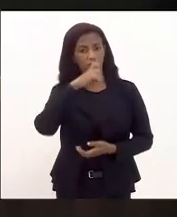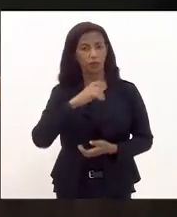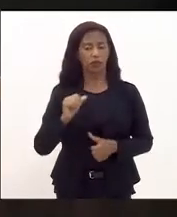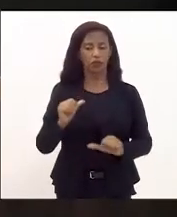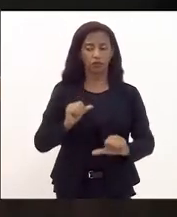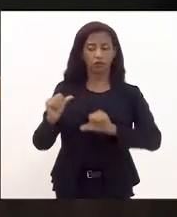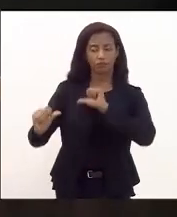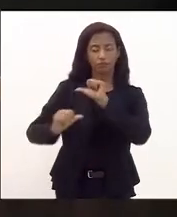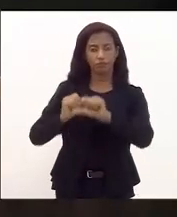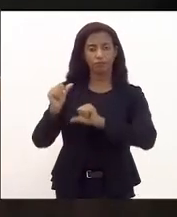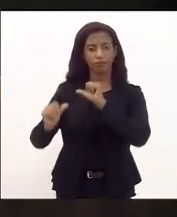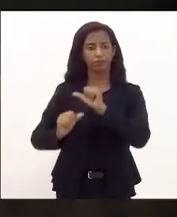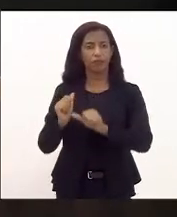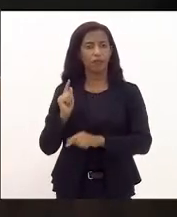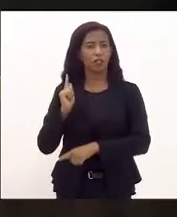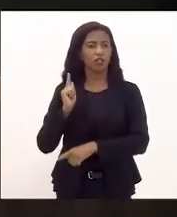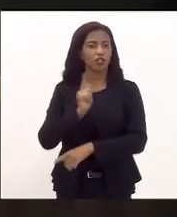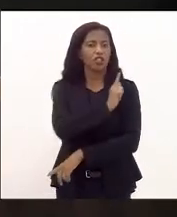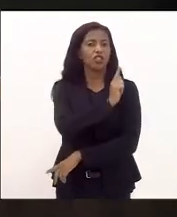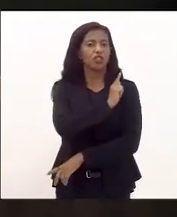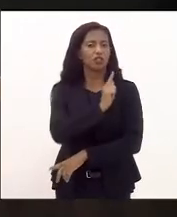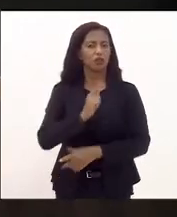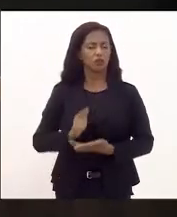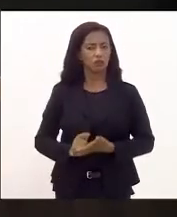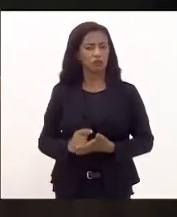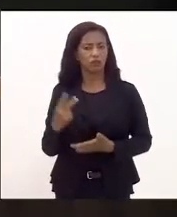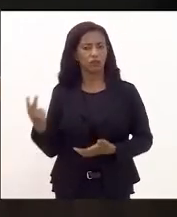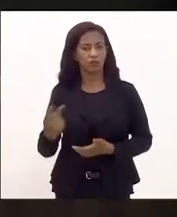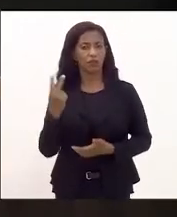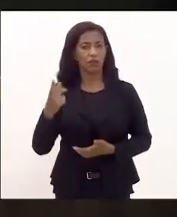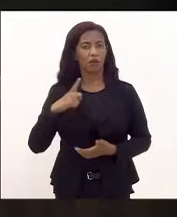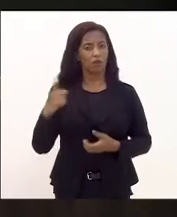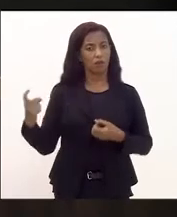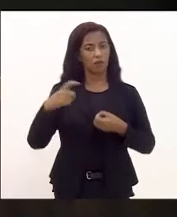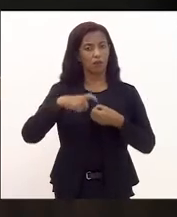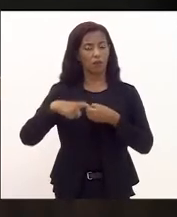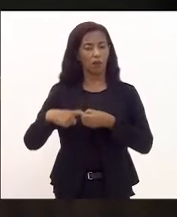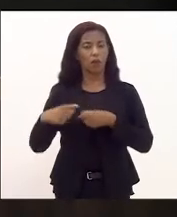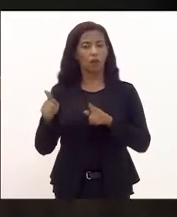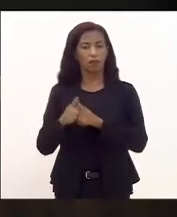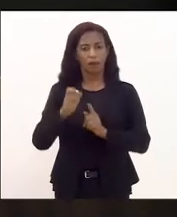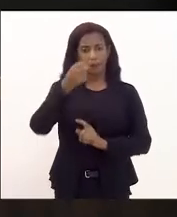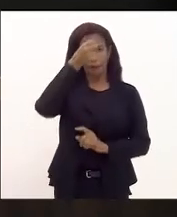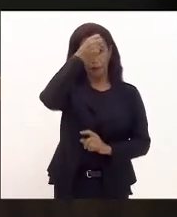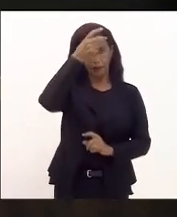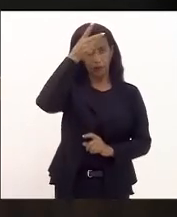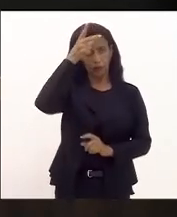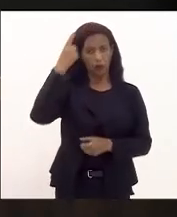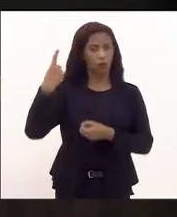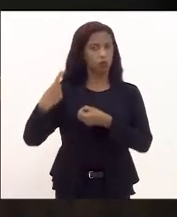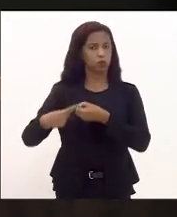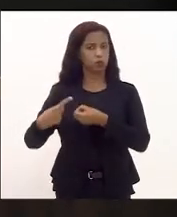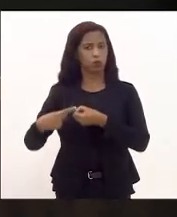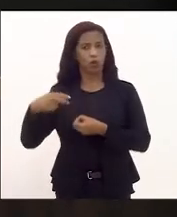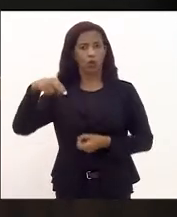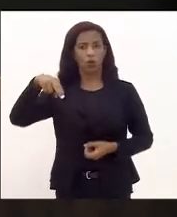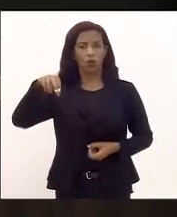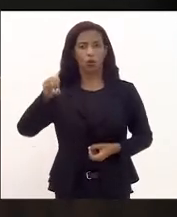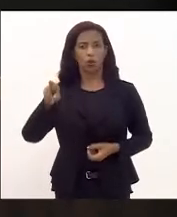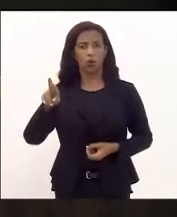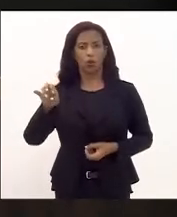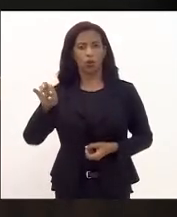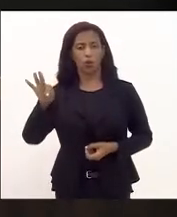transferência e na gestão dos recursos. Existem consórcios intermunicipais é, inclusive do Noroeste Fluminense,